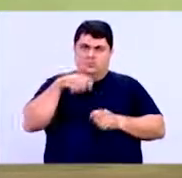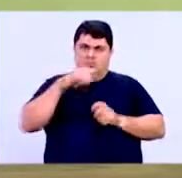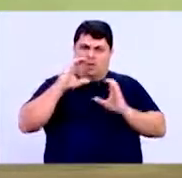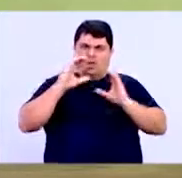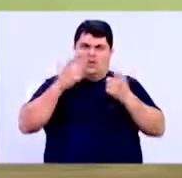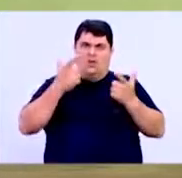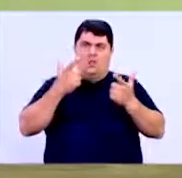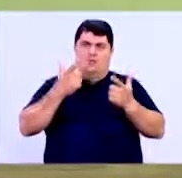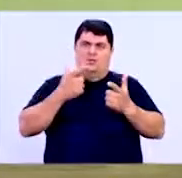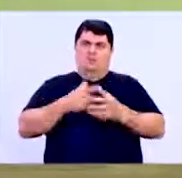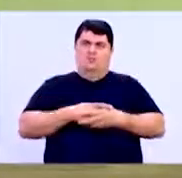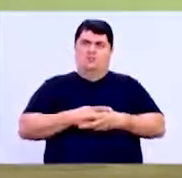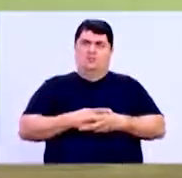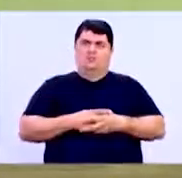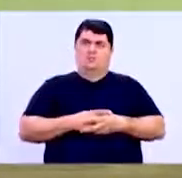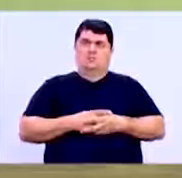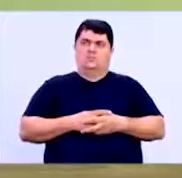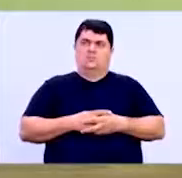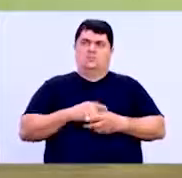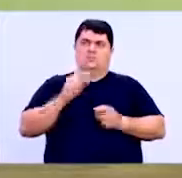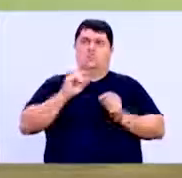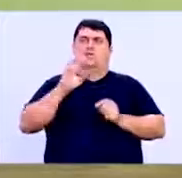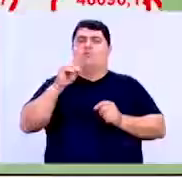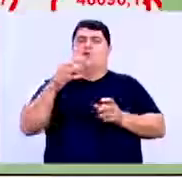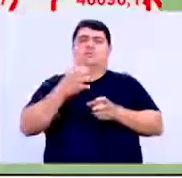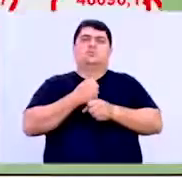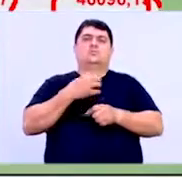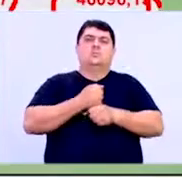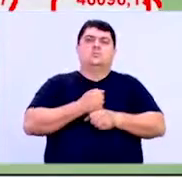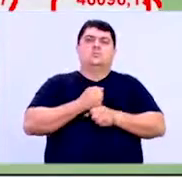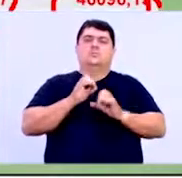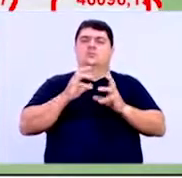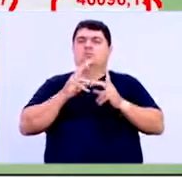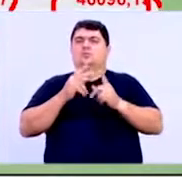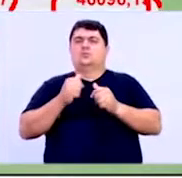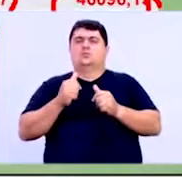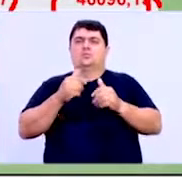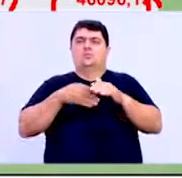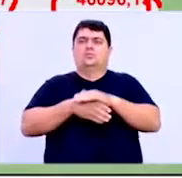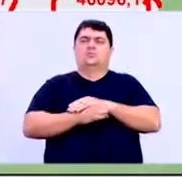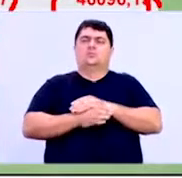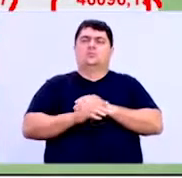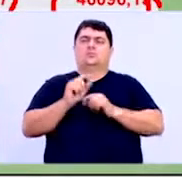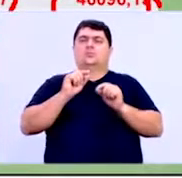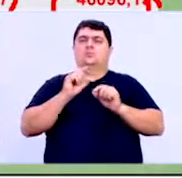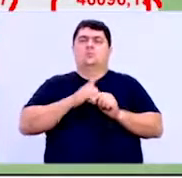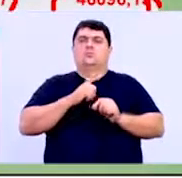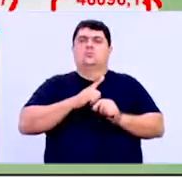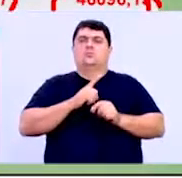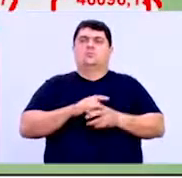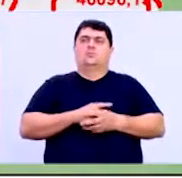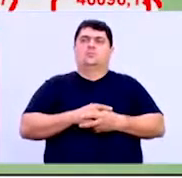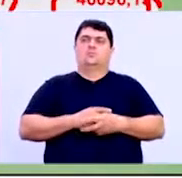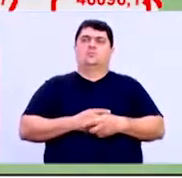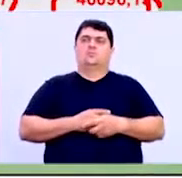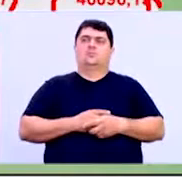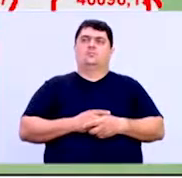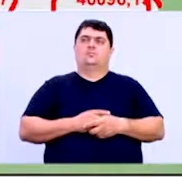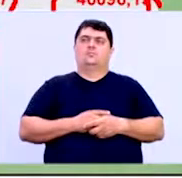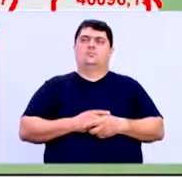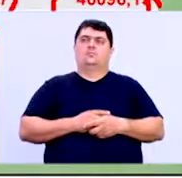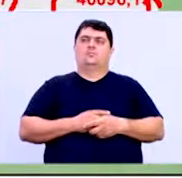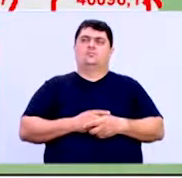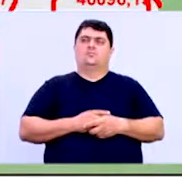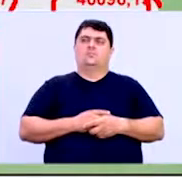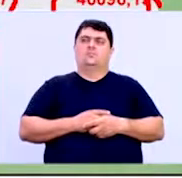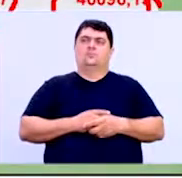claro? Quer mostrar de novo, professor, o que vai somar ali para chegar em todas as entradas? Vamos fazer um colchete? O que está somando para chegar em todas as entradas? Deixa eu apagar